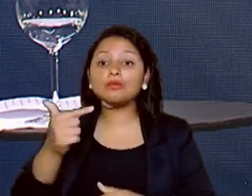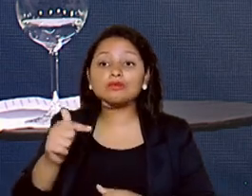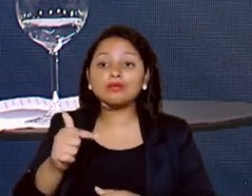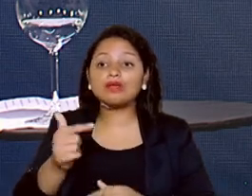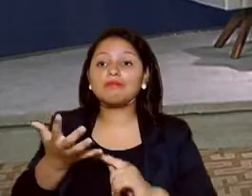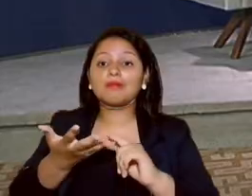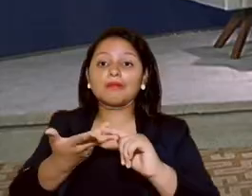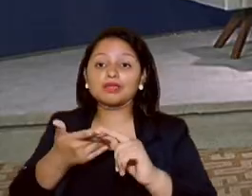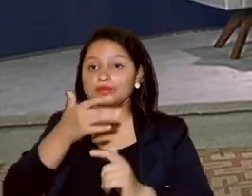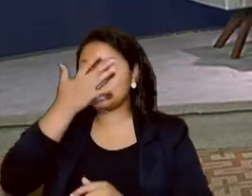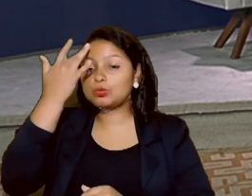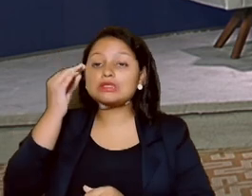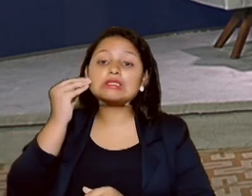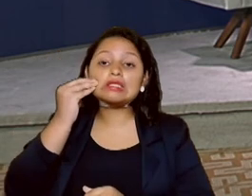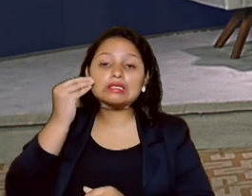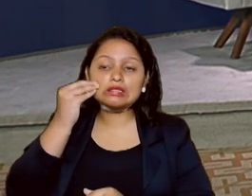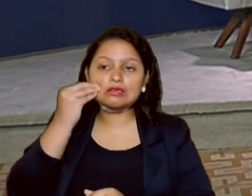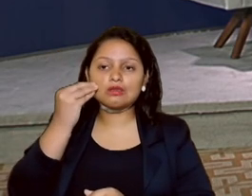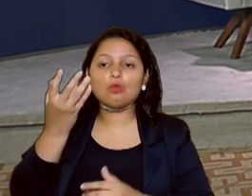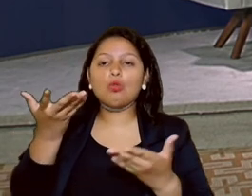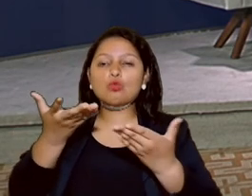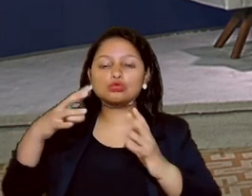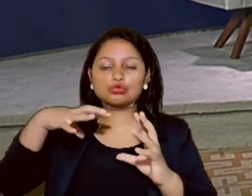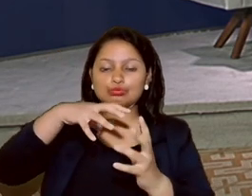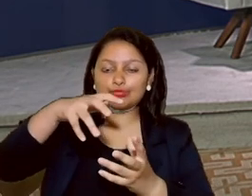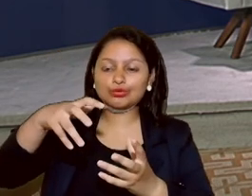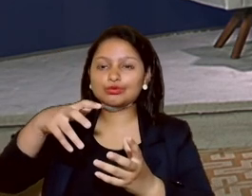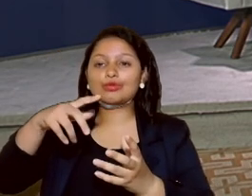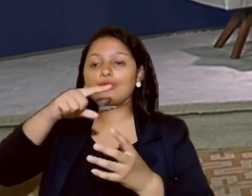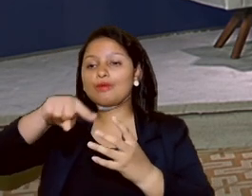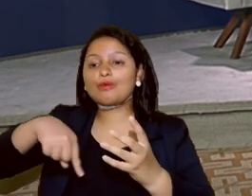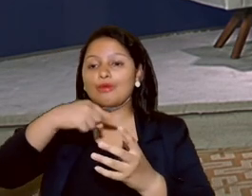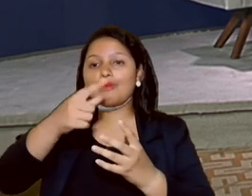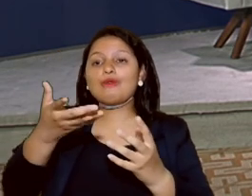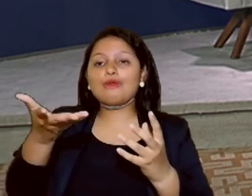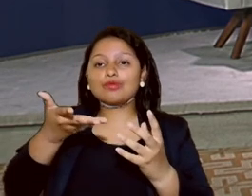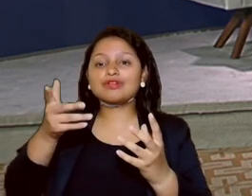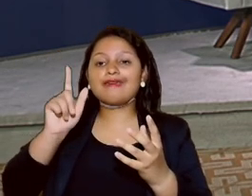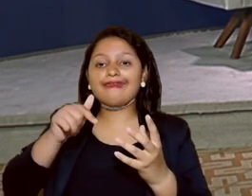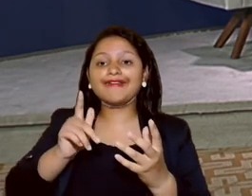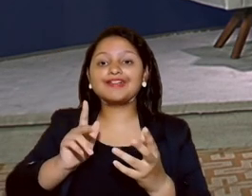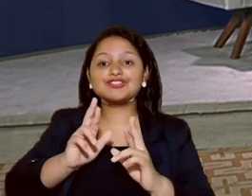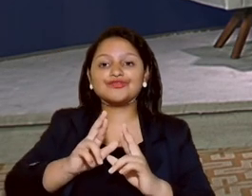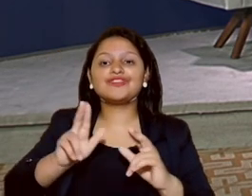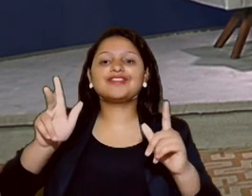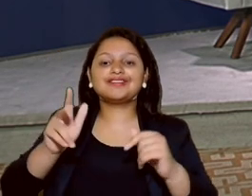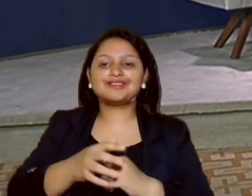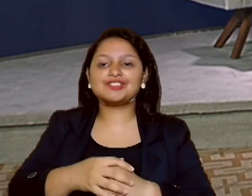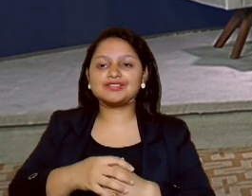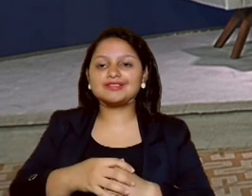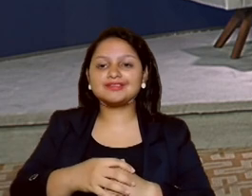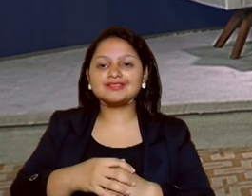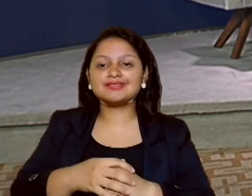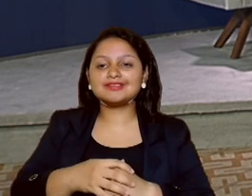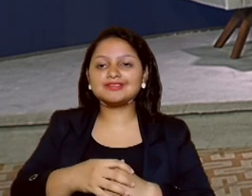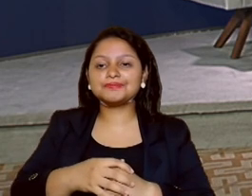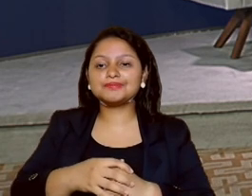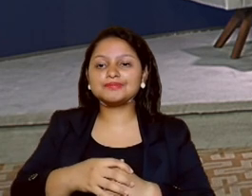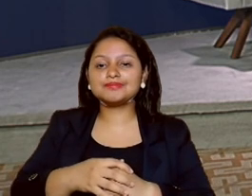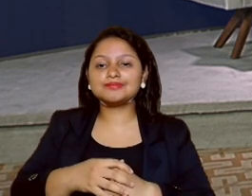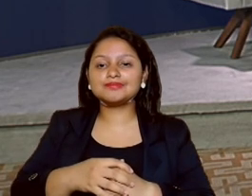tá o mundo hoje é muito mais ecossistema do que a competição vamos dizer assim é